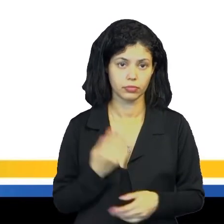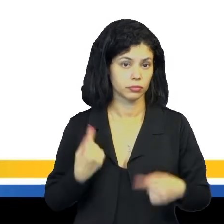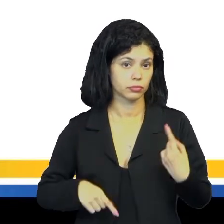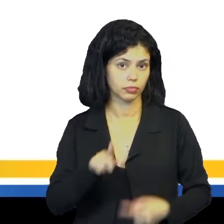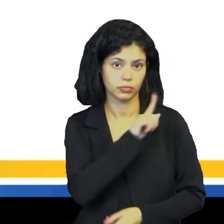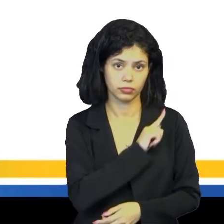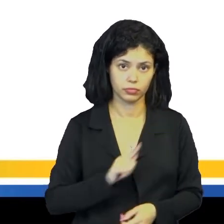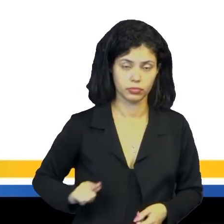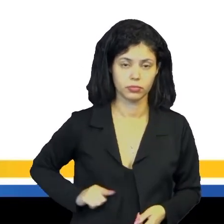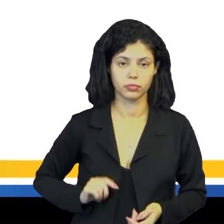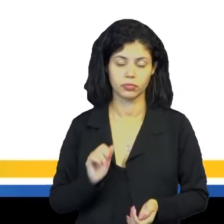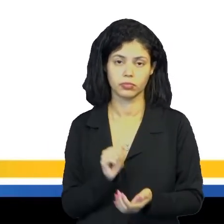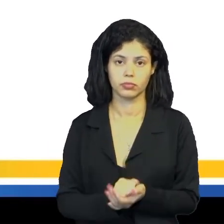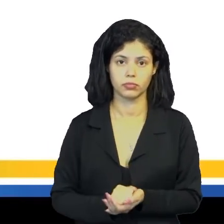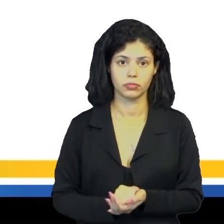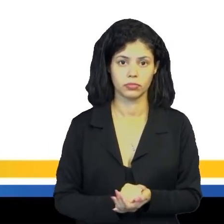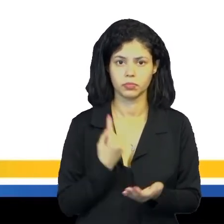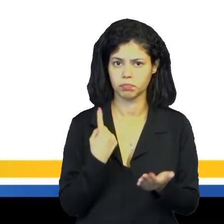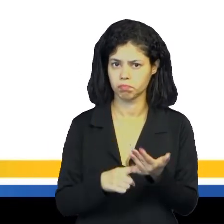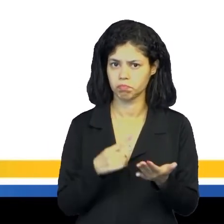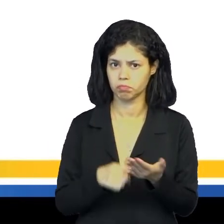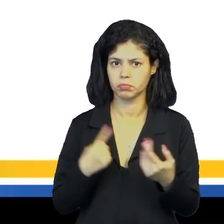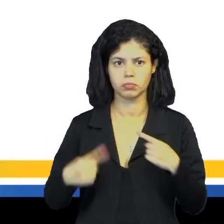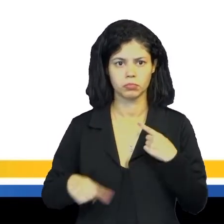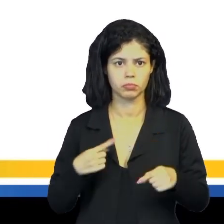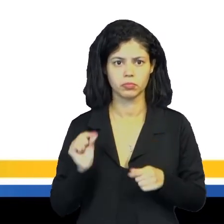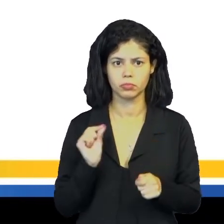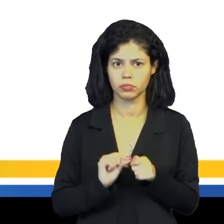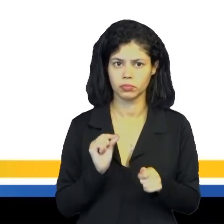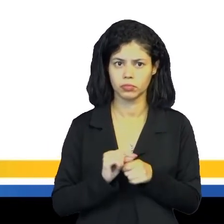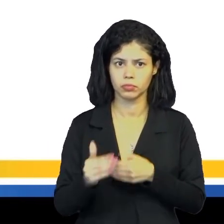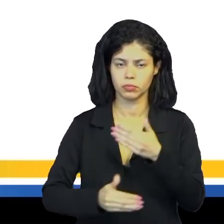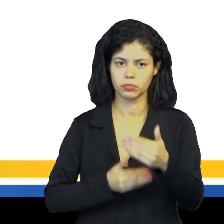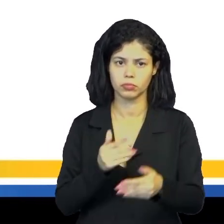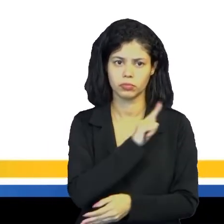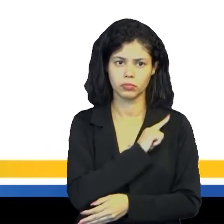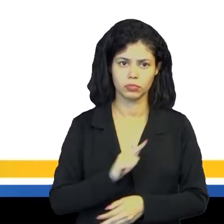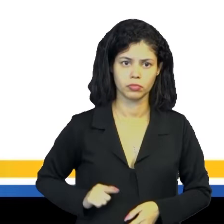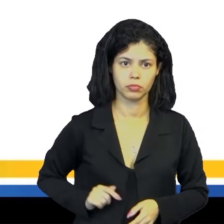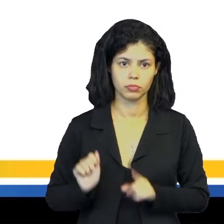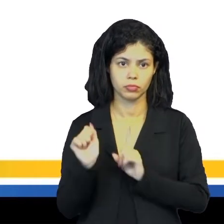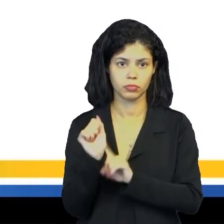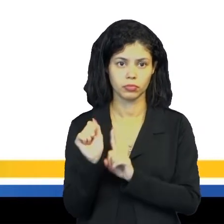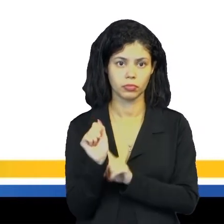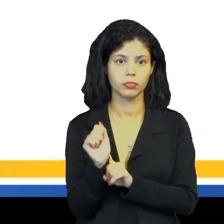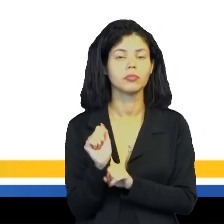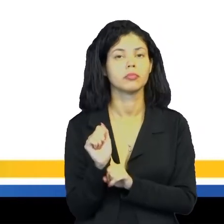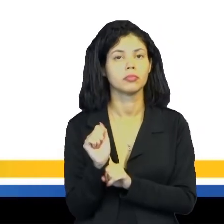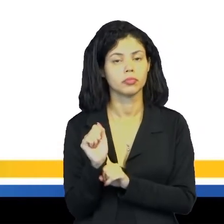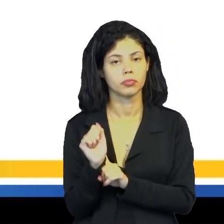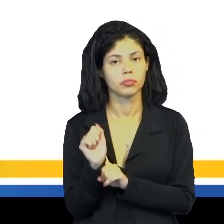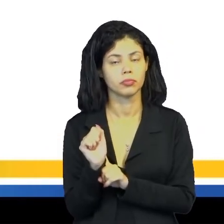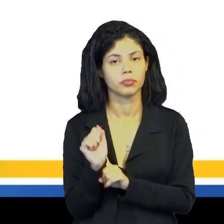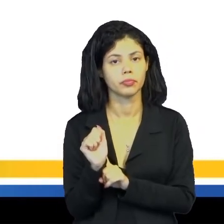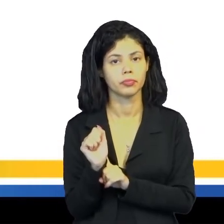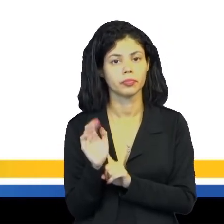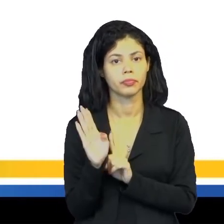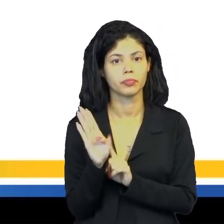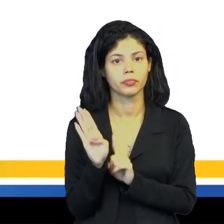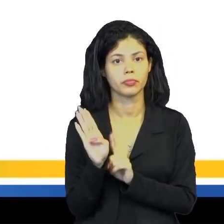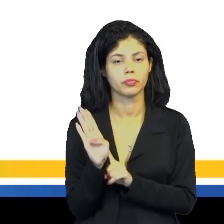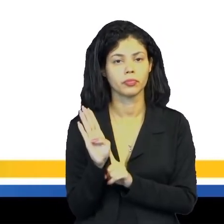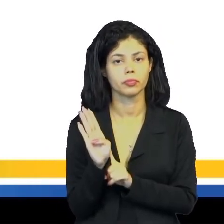A política dos governadores foi um acordo político formulado durante o governo de letra A, Prudente de